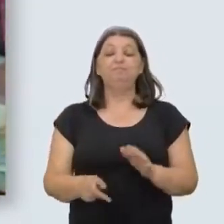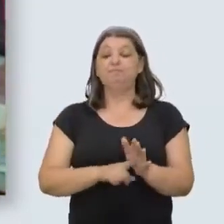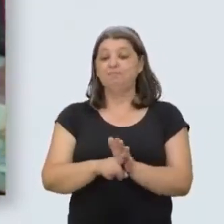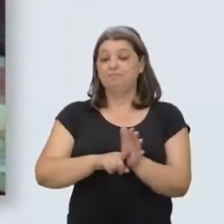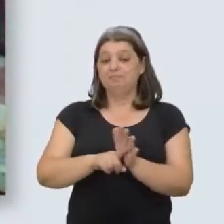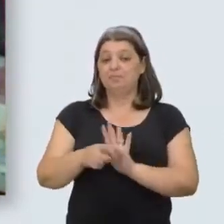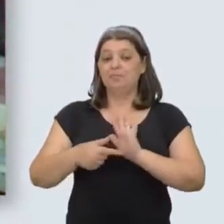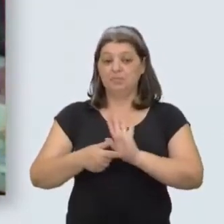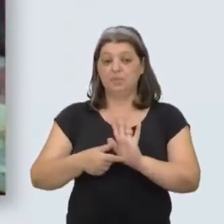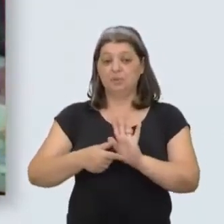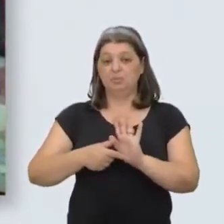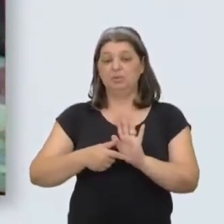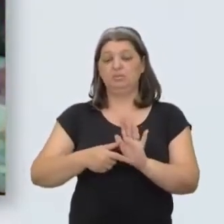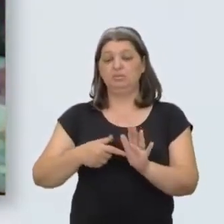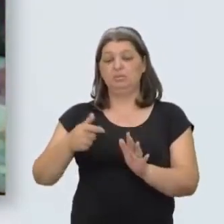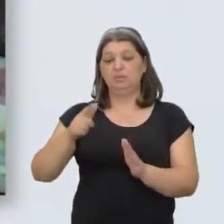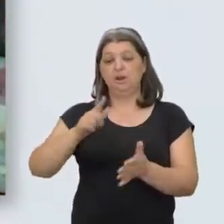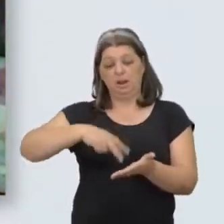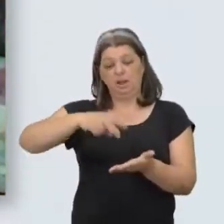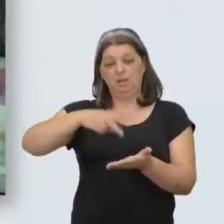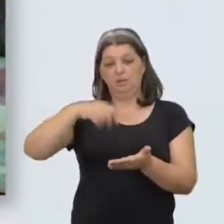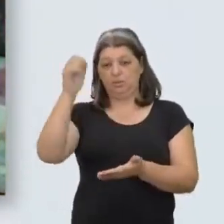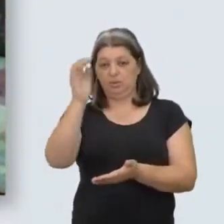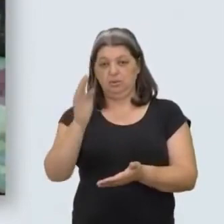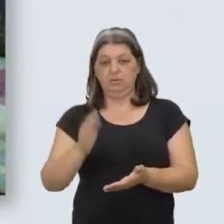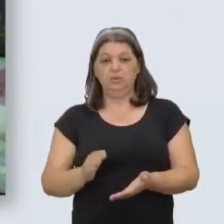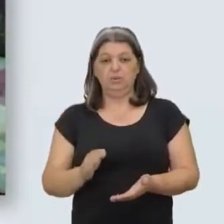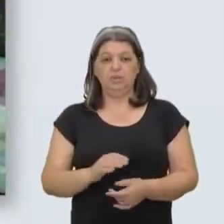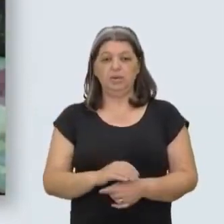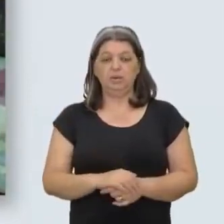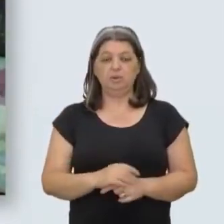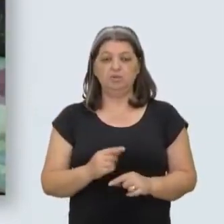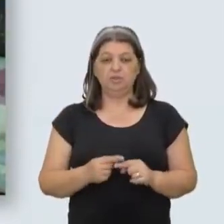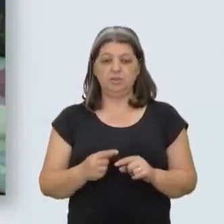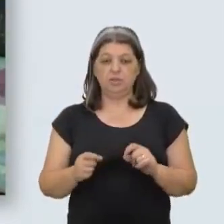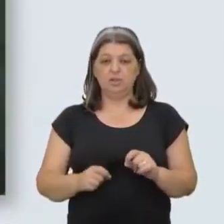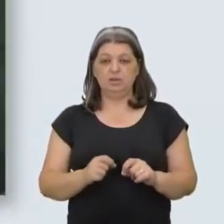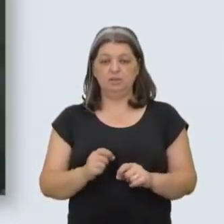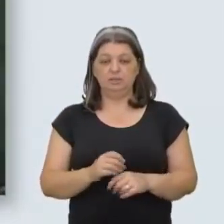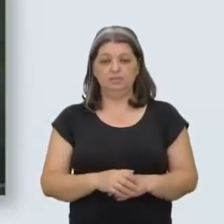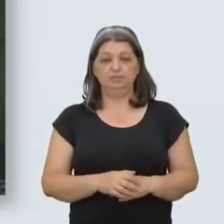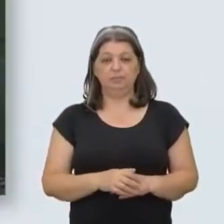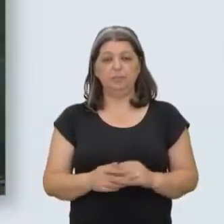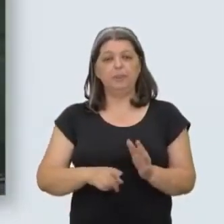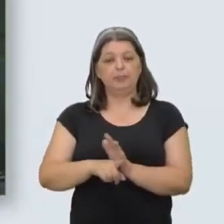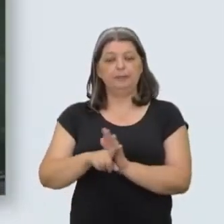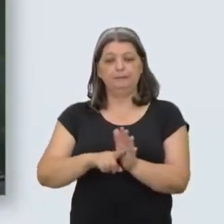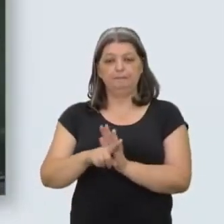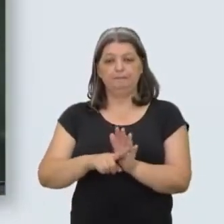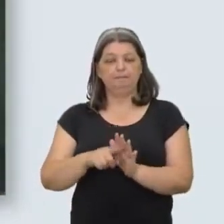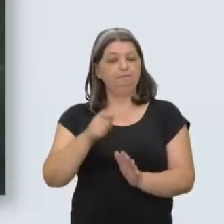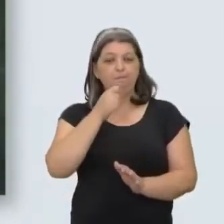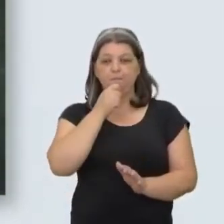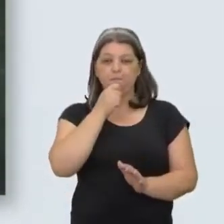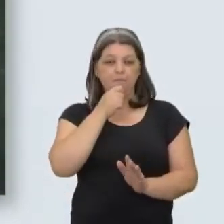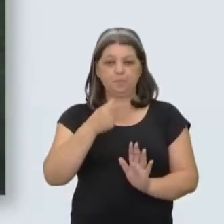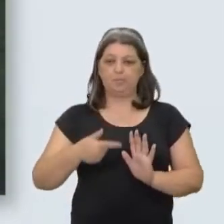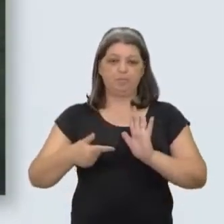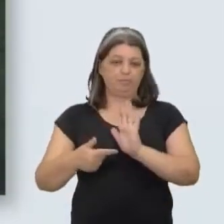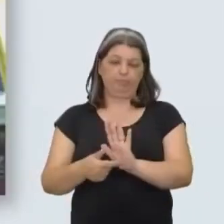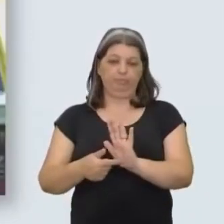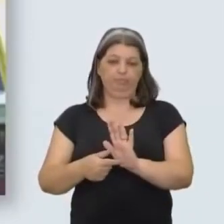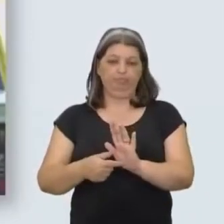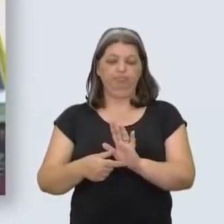da Leitura no Brasil não foram recebidos com pessimismo pelos seus organizadores. A pesquisa, que ainda não tem uma periodicidade